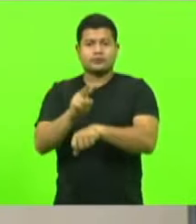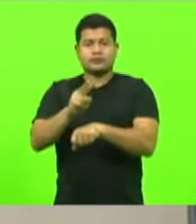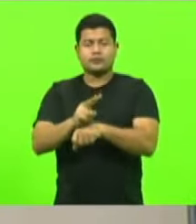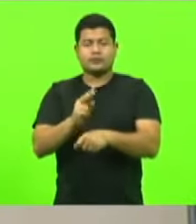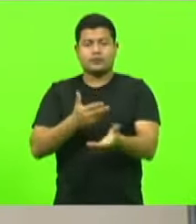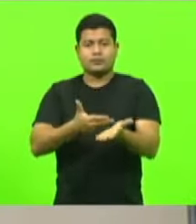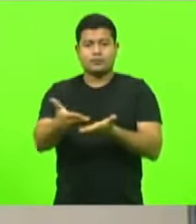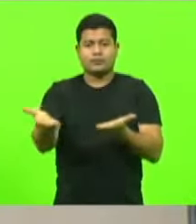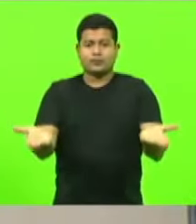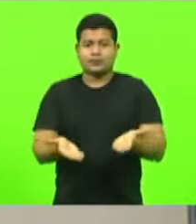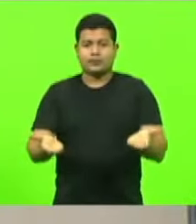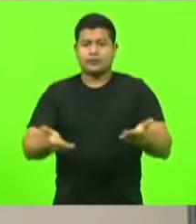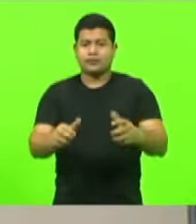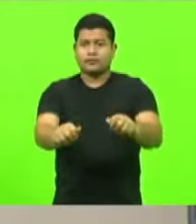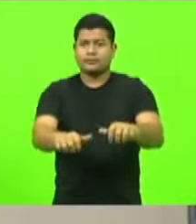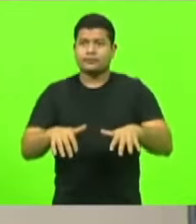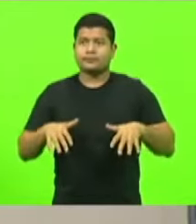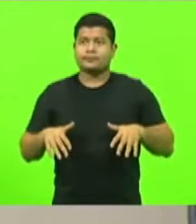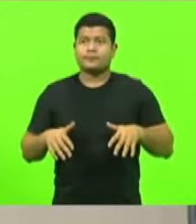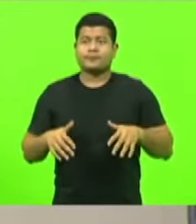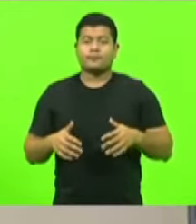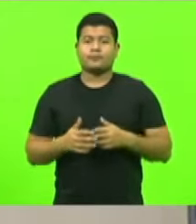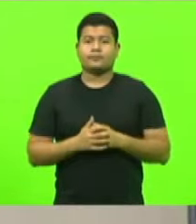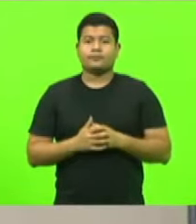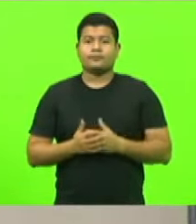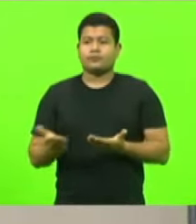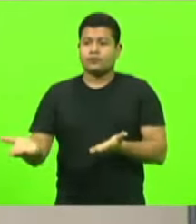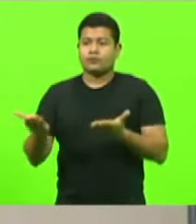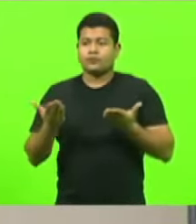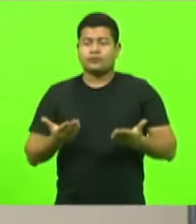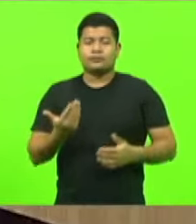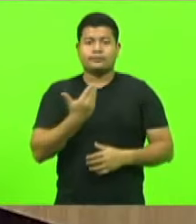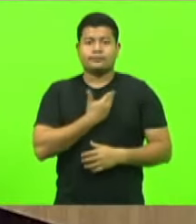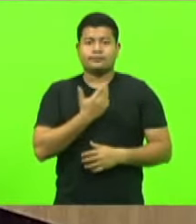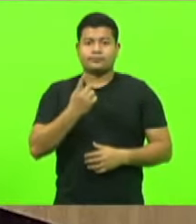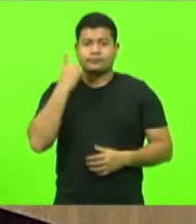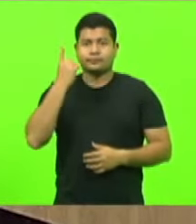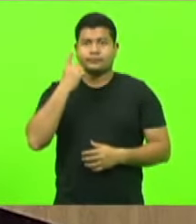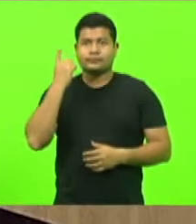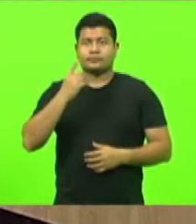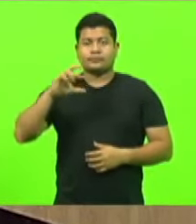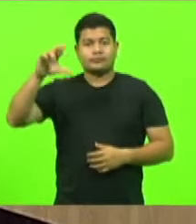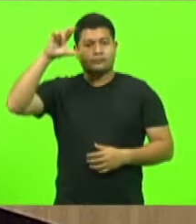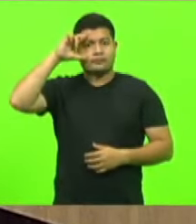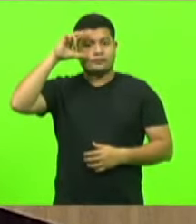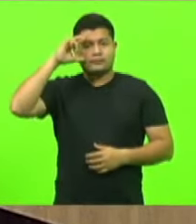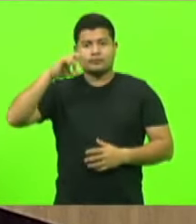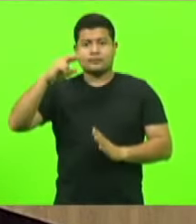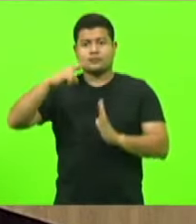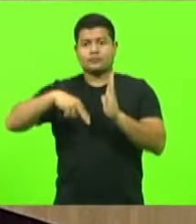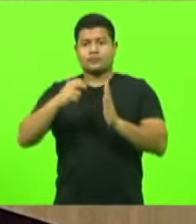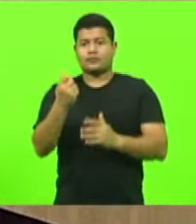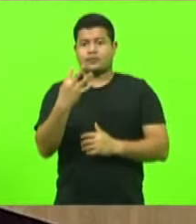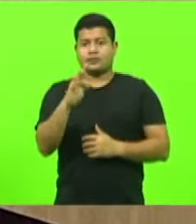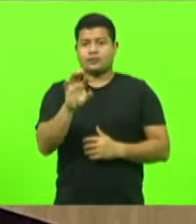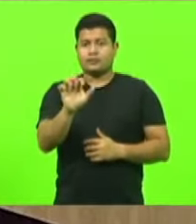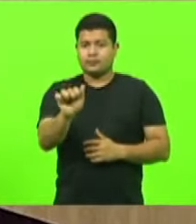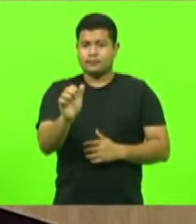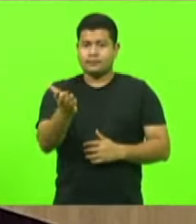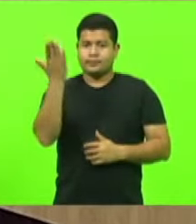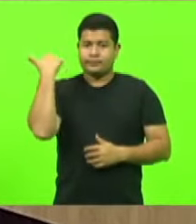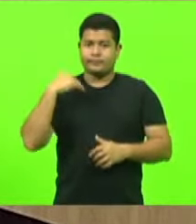declaro aberta a presente sessão. Convido o colega deputado Ricardo Alba que proceda à leitura da